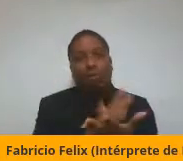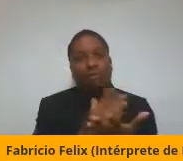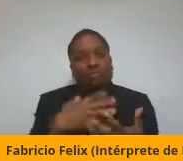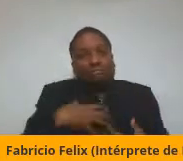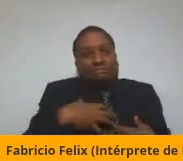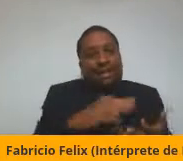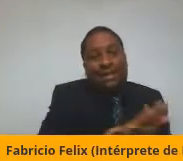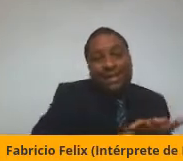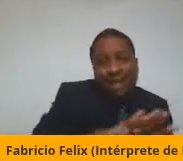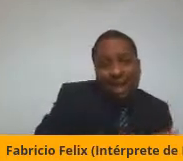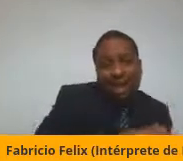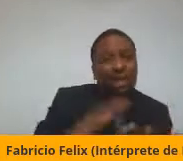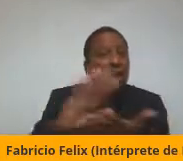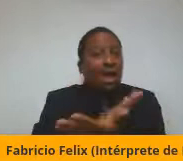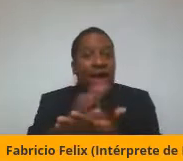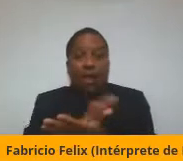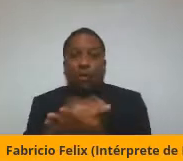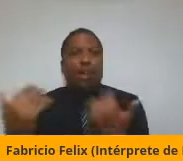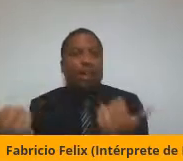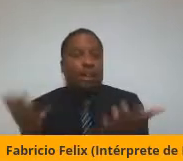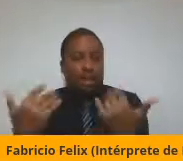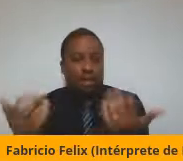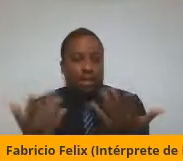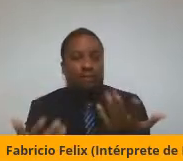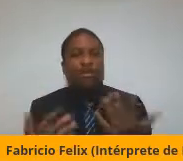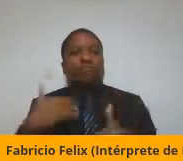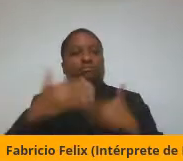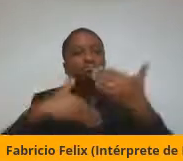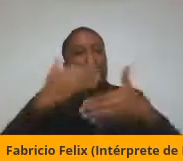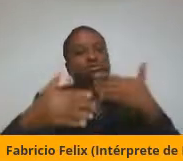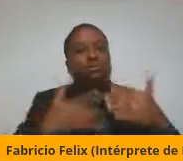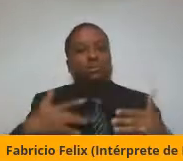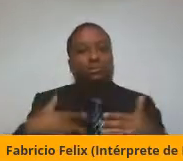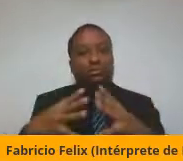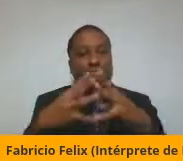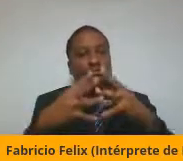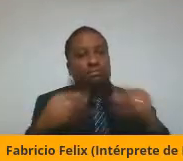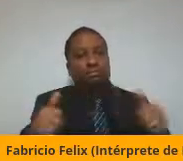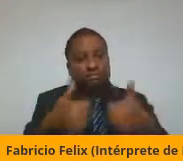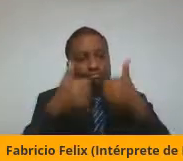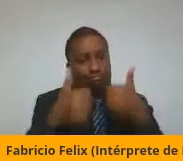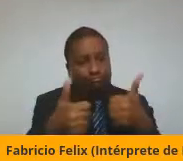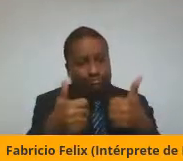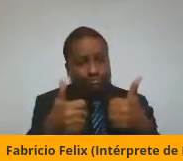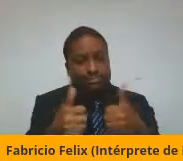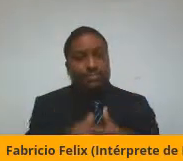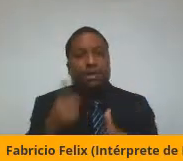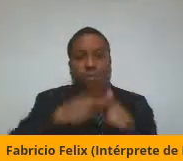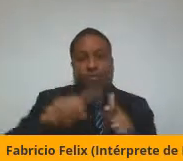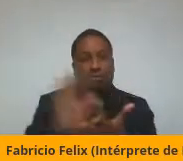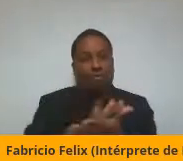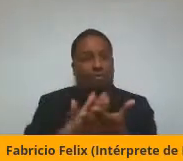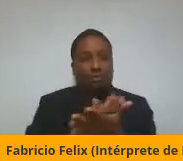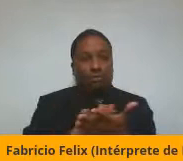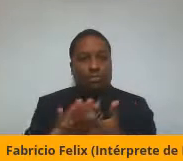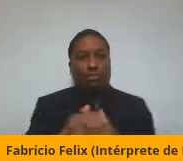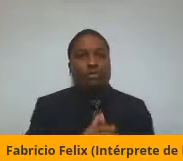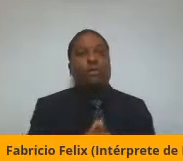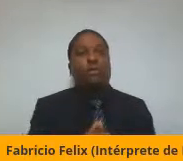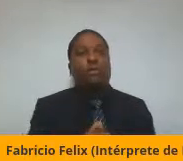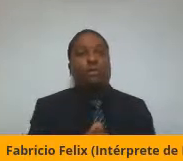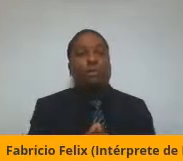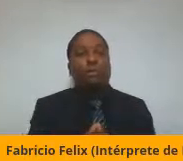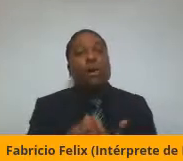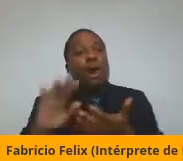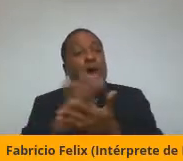bem sem maiores problemas. Os outros 20% que sobraram, então, são as pessoas que fazem o quadro sintomático